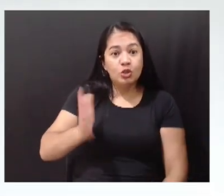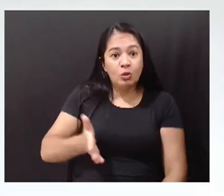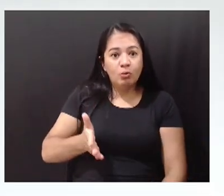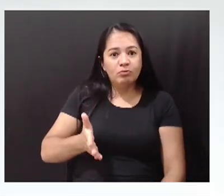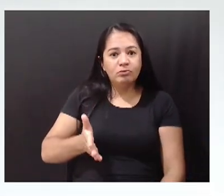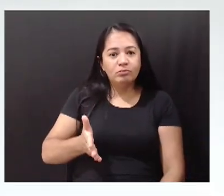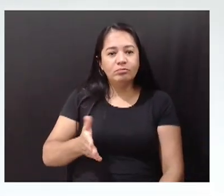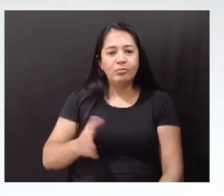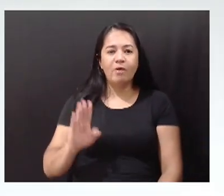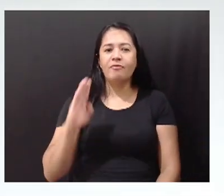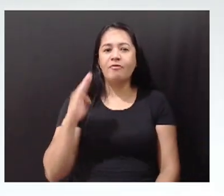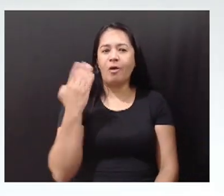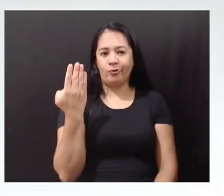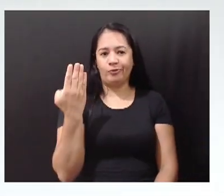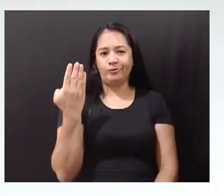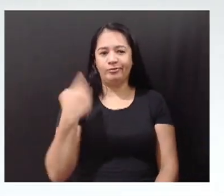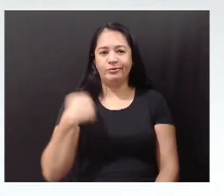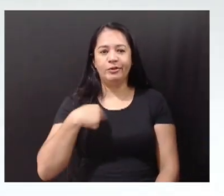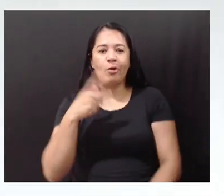superficial que eu vou buscando